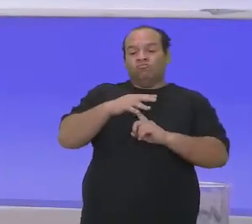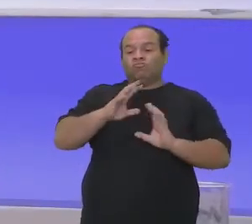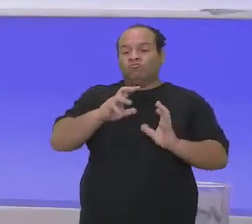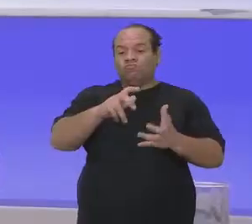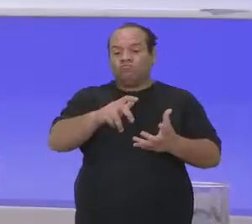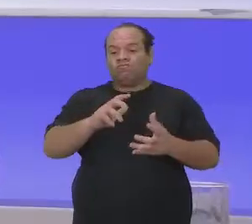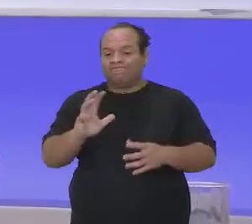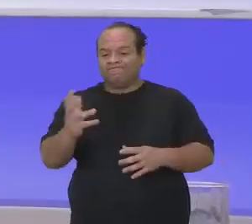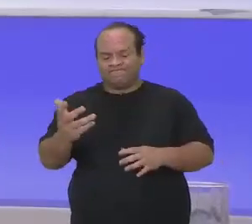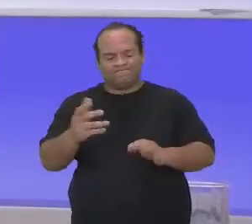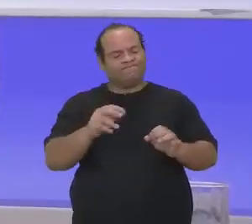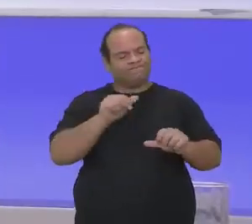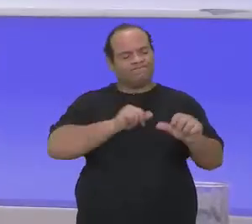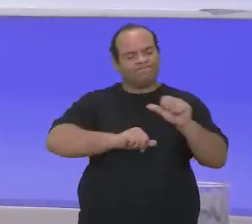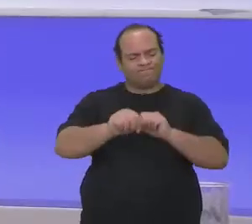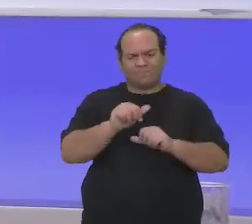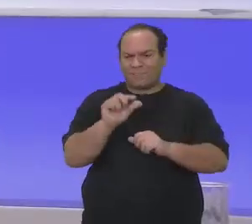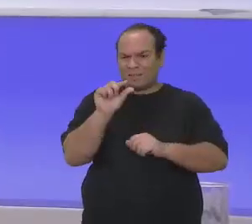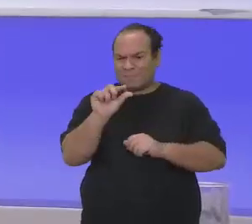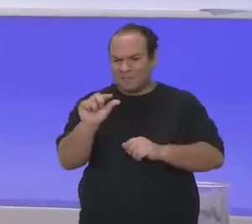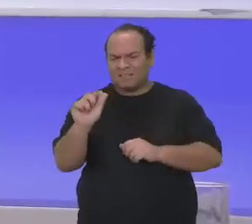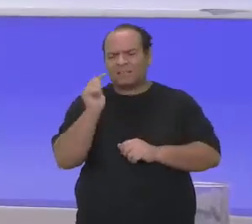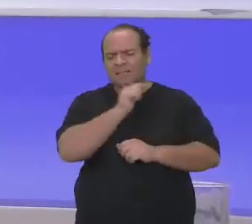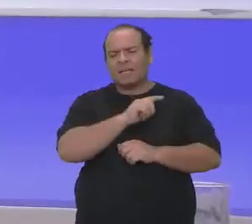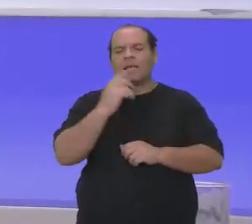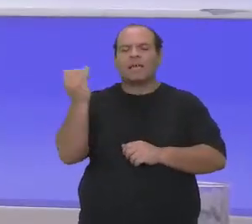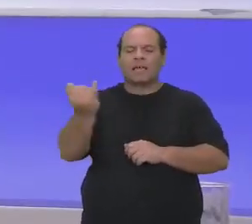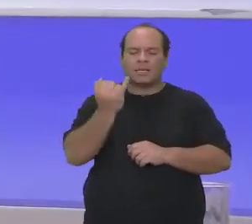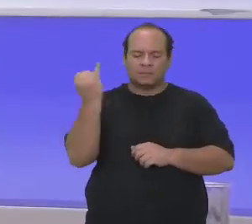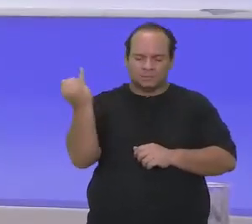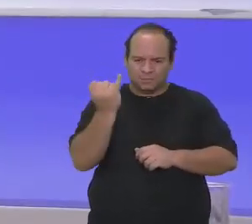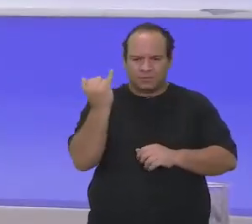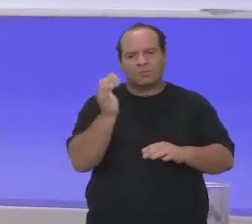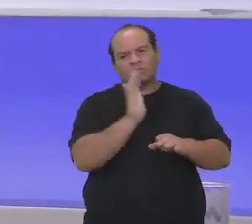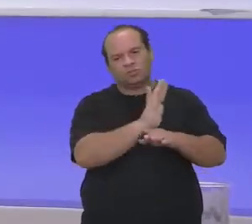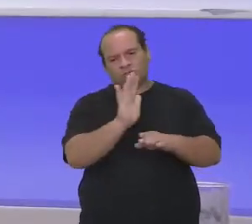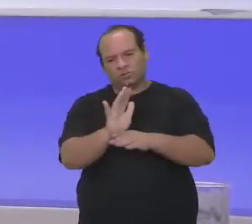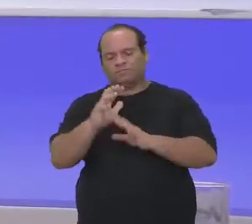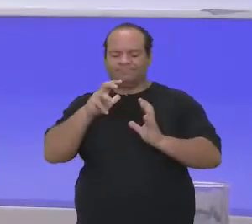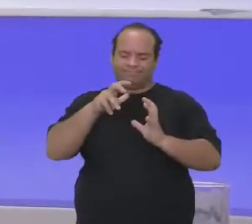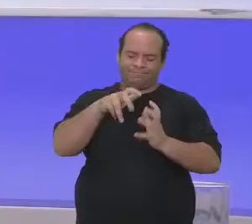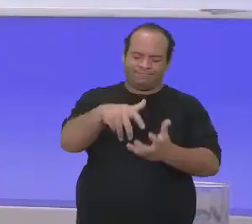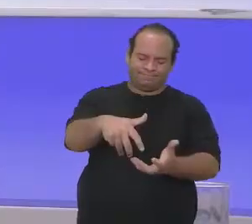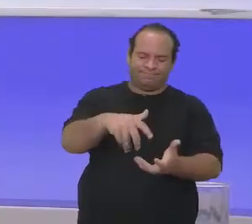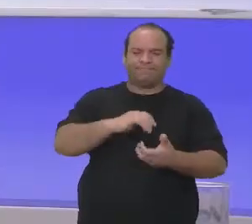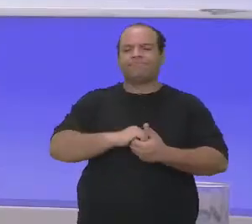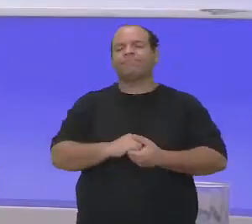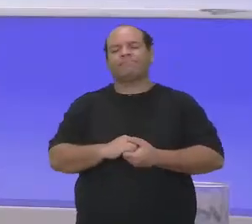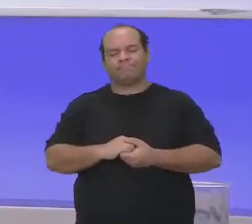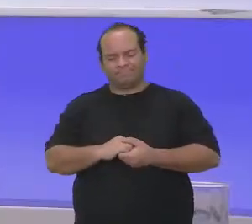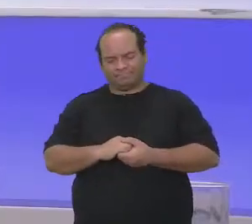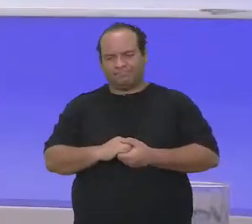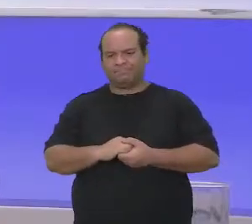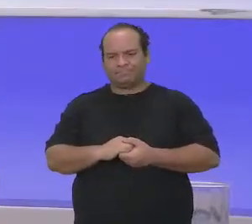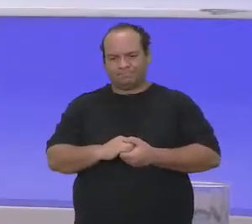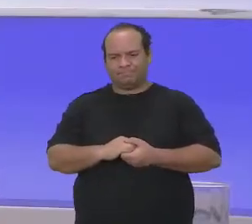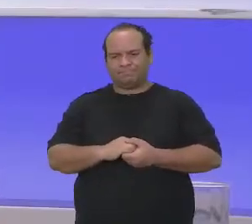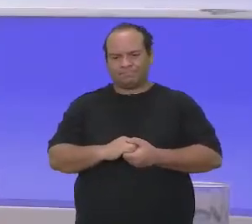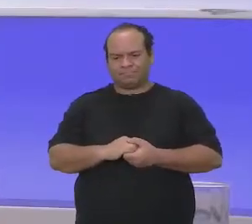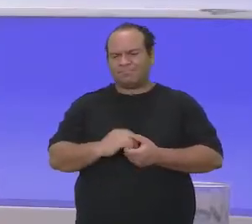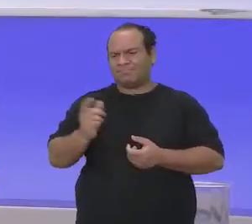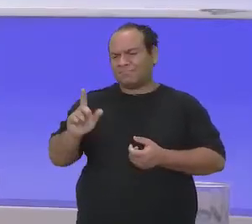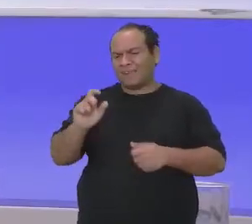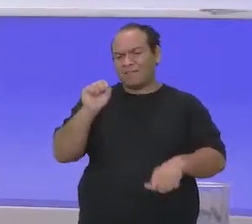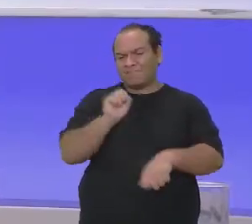de eficiência energética é importante e a gente sempre tem que estar ressaltando isso. Porque a eficiência energética ela não é deixar de